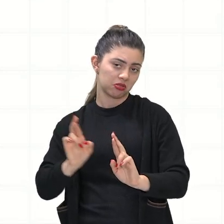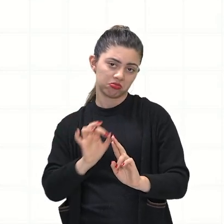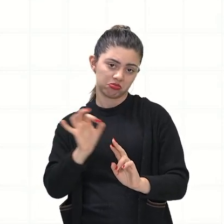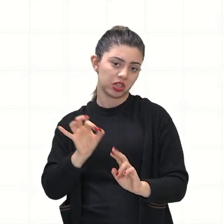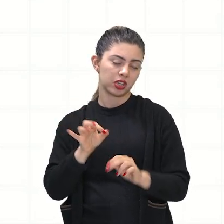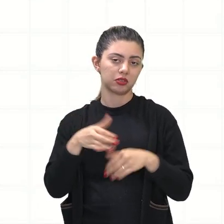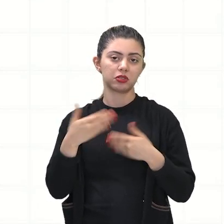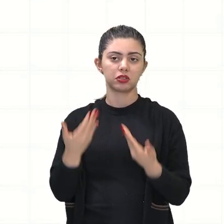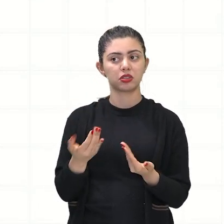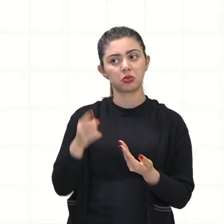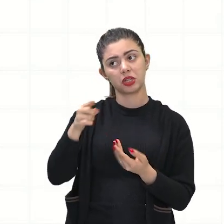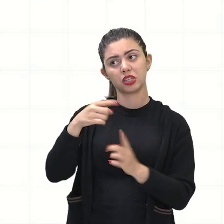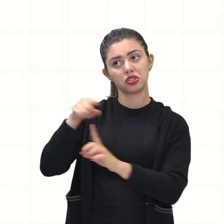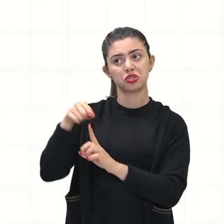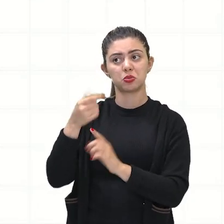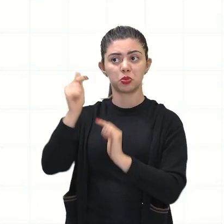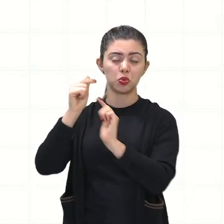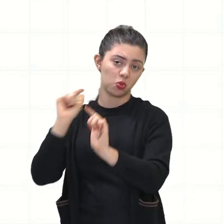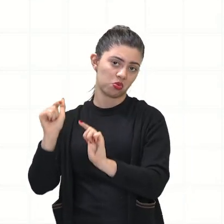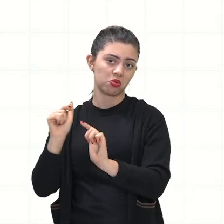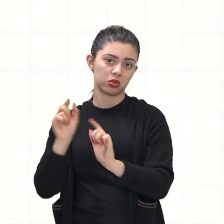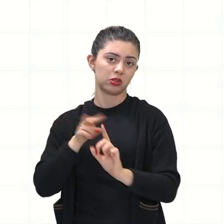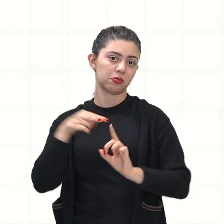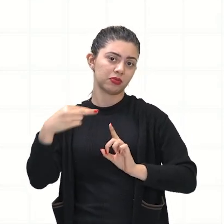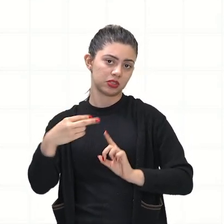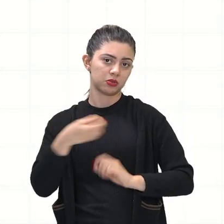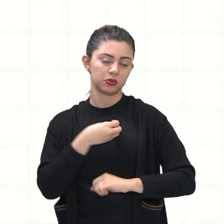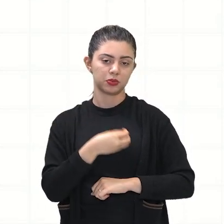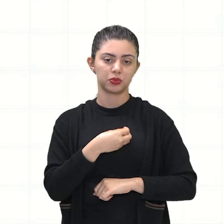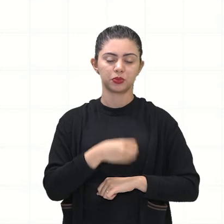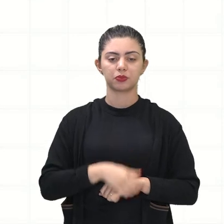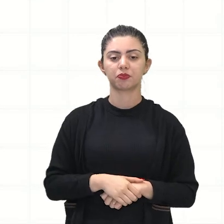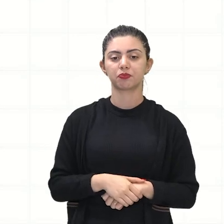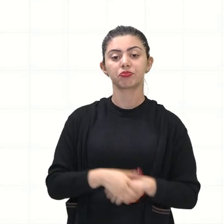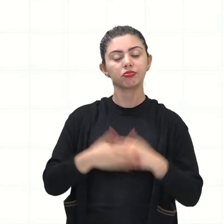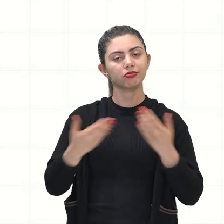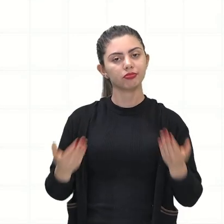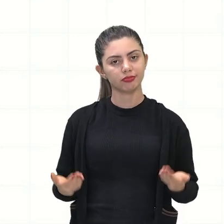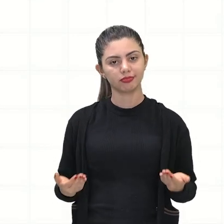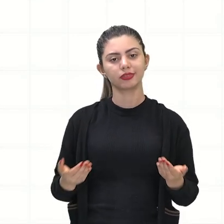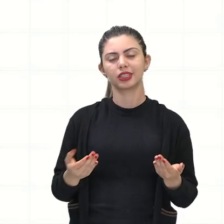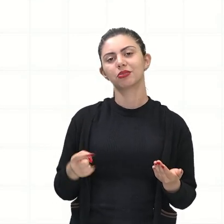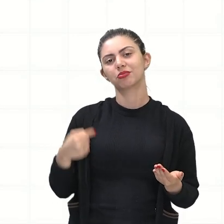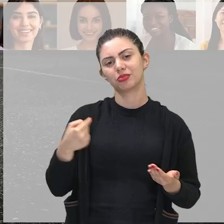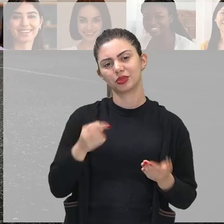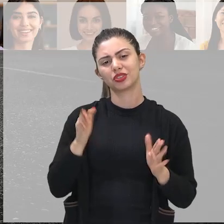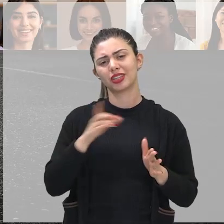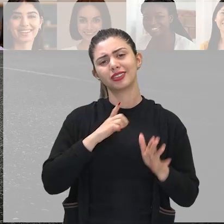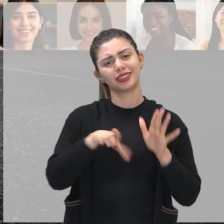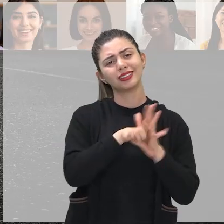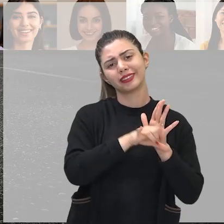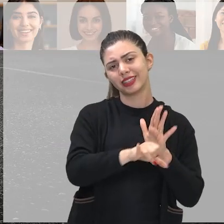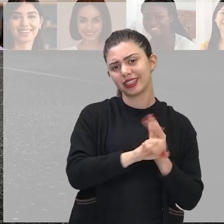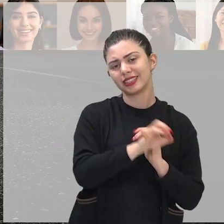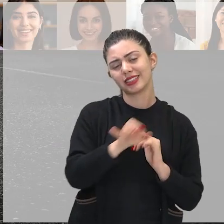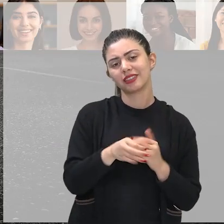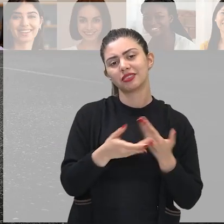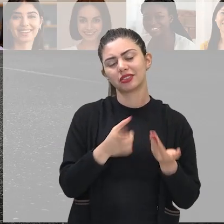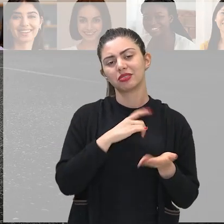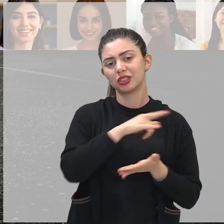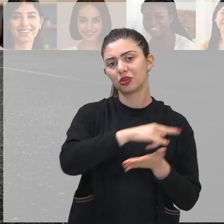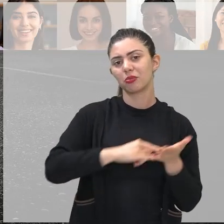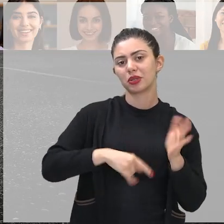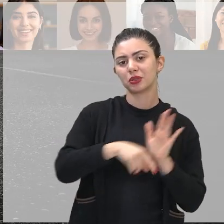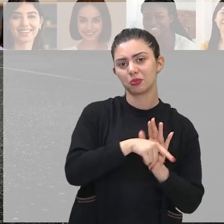por outra filosofia de vida. Então, isso já está bem sedimentado nessa Declaração